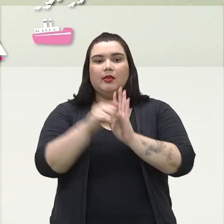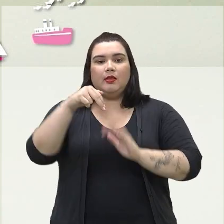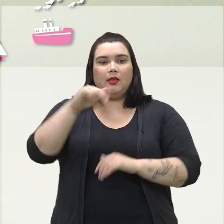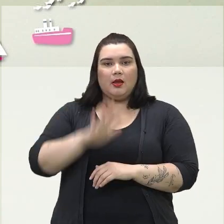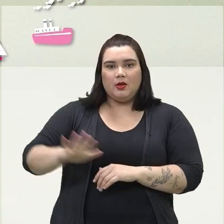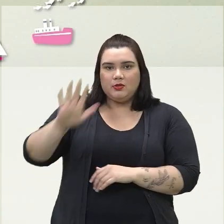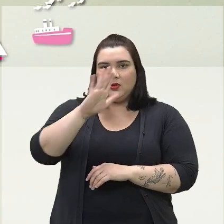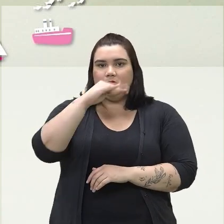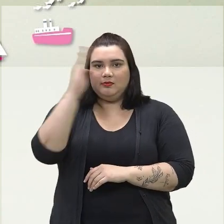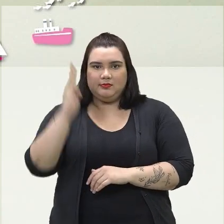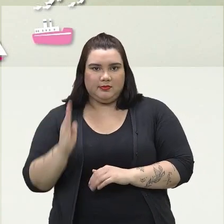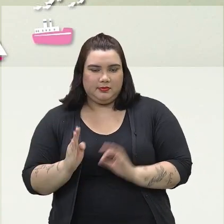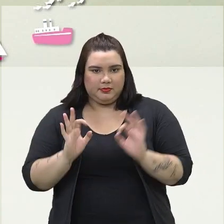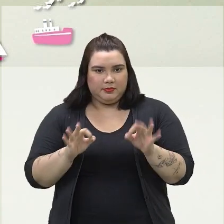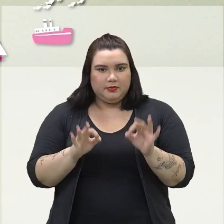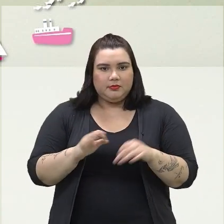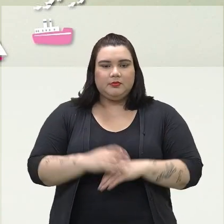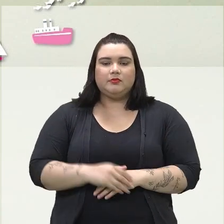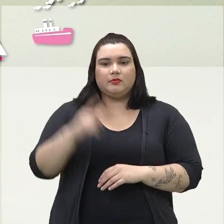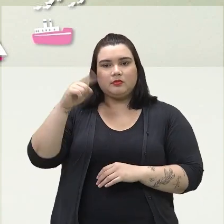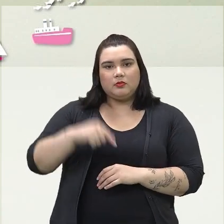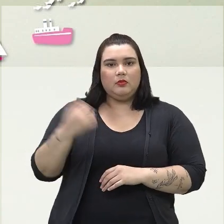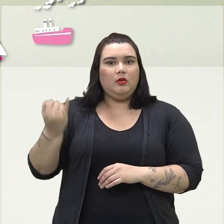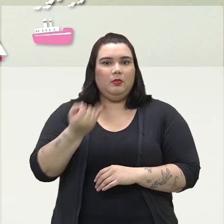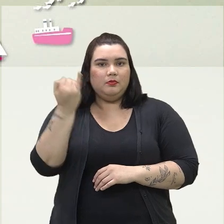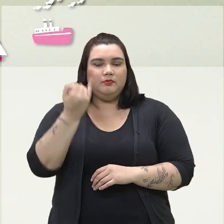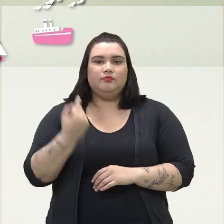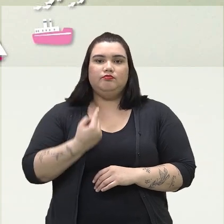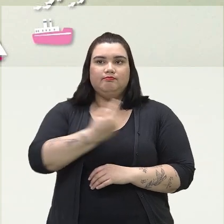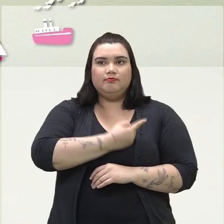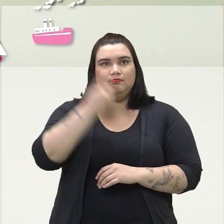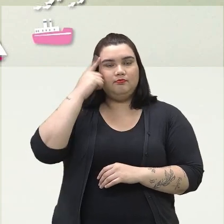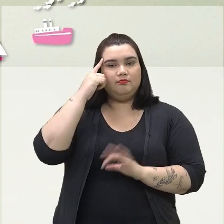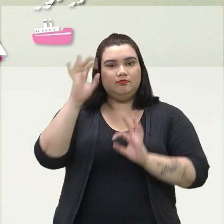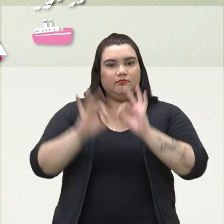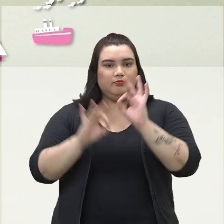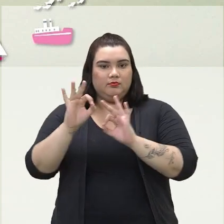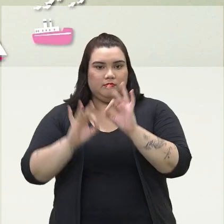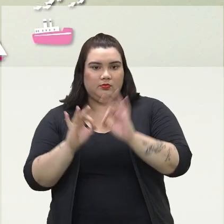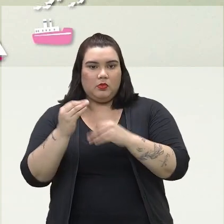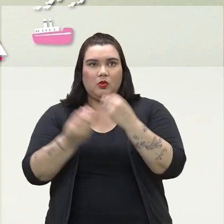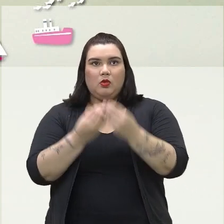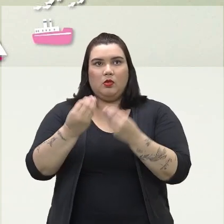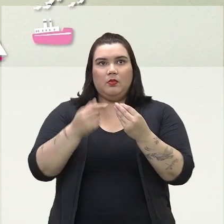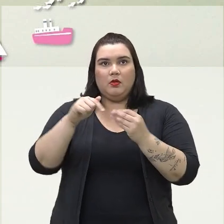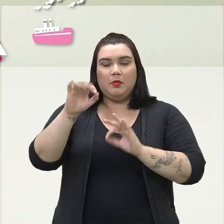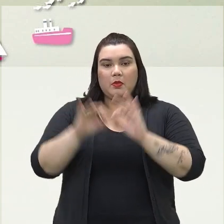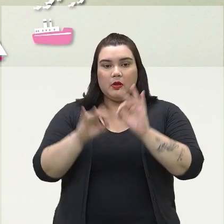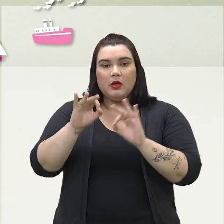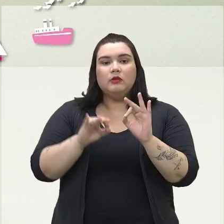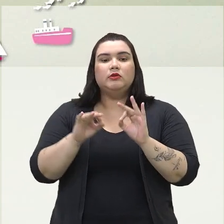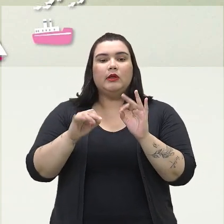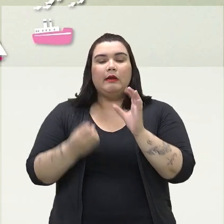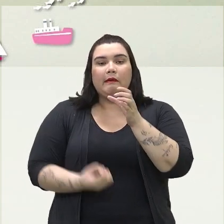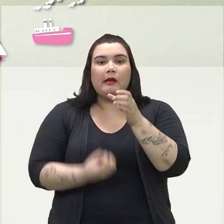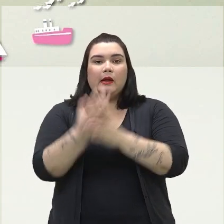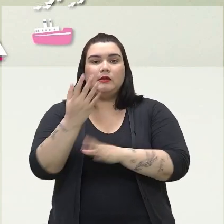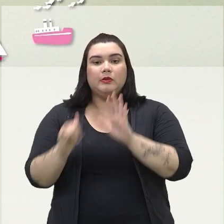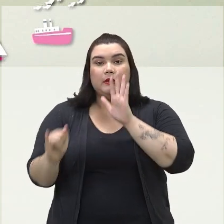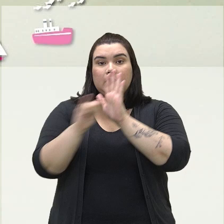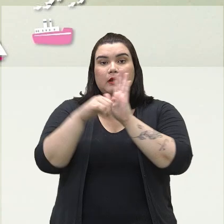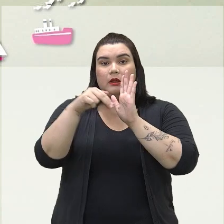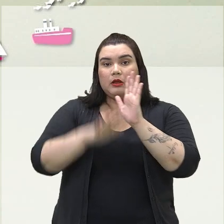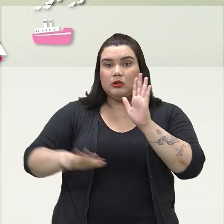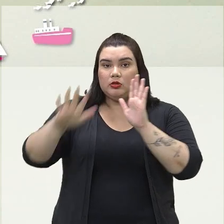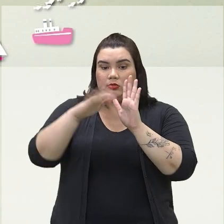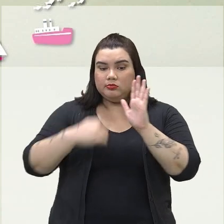nacional brasileira, certo? Esse é um ponto importante para a gente pensar no processo de formação das identidades nacionais de uma forma geral